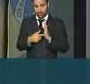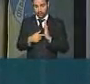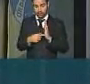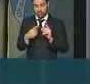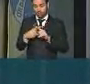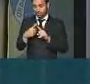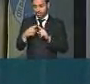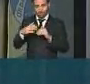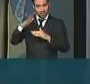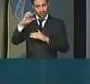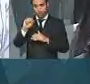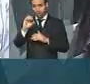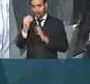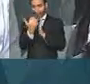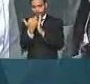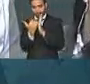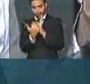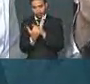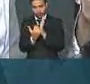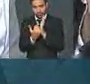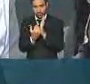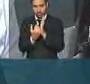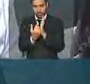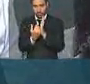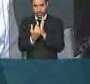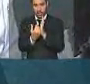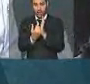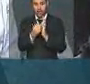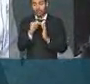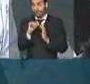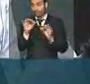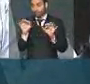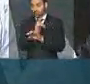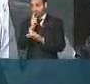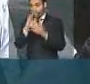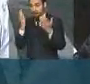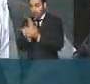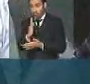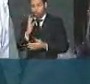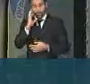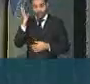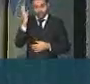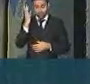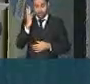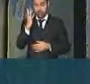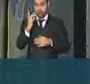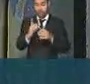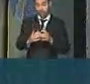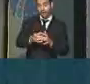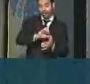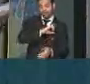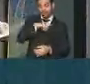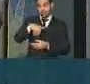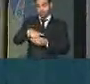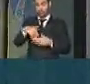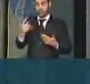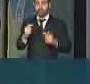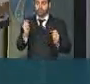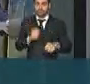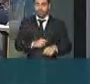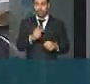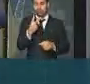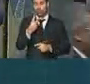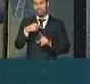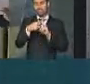excede esse número sendo aprovado a resolução antes da votação nós teremos o dobro de